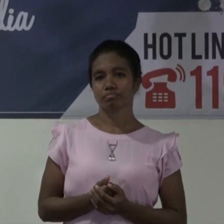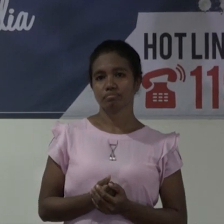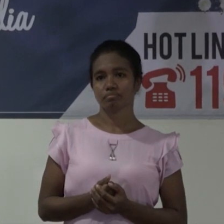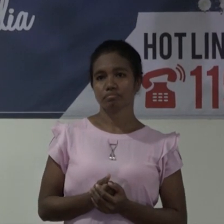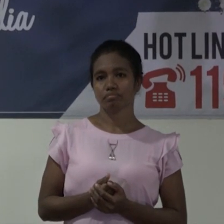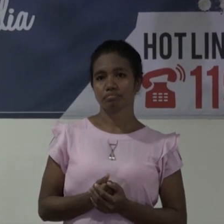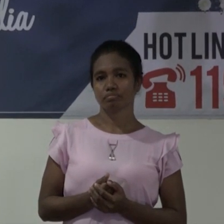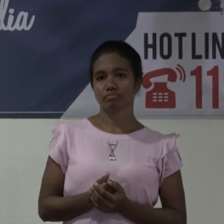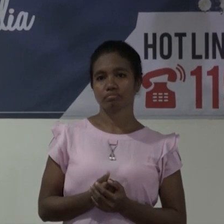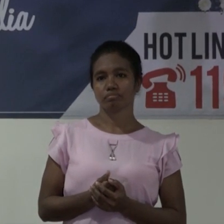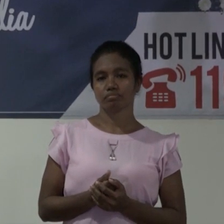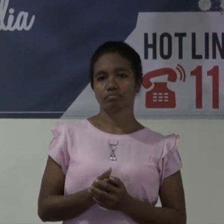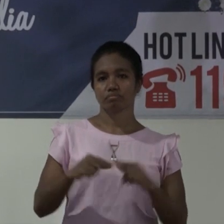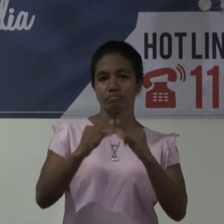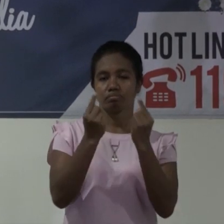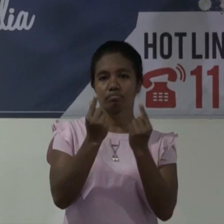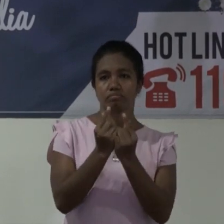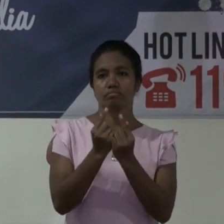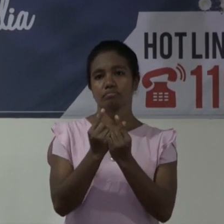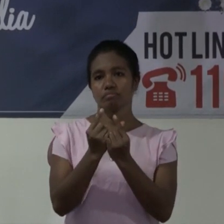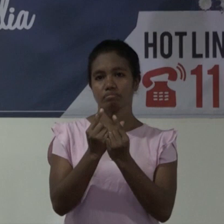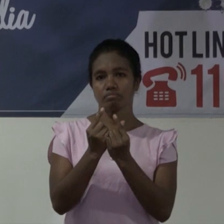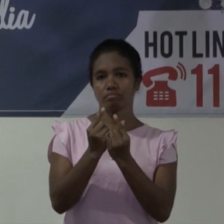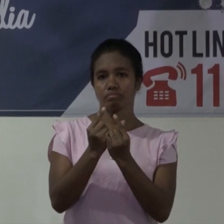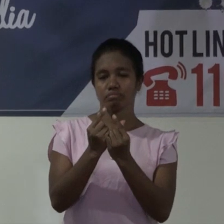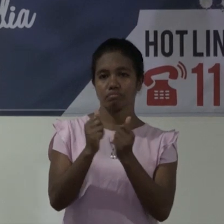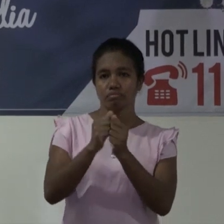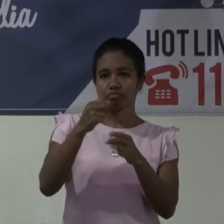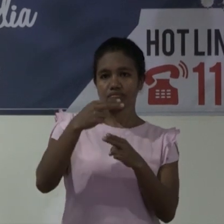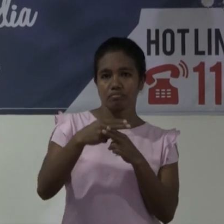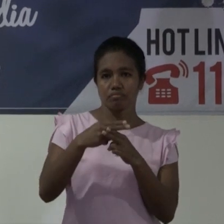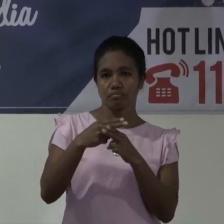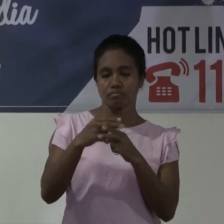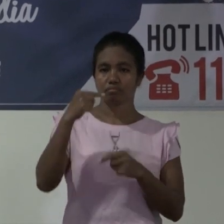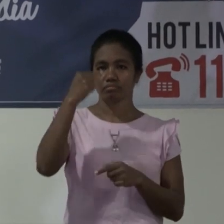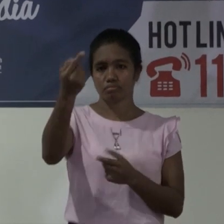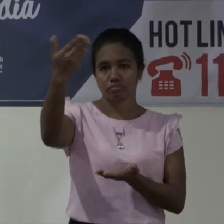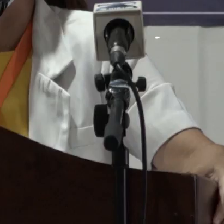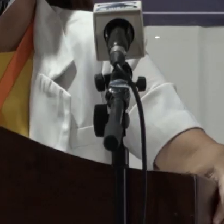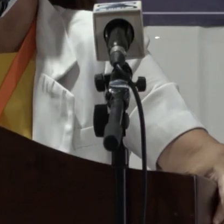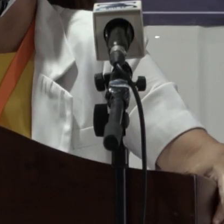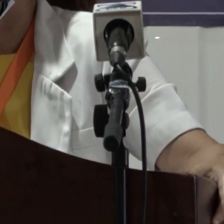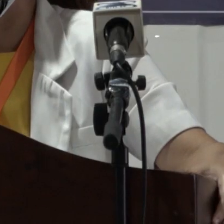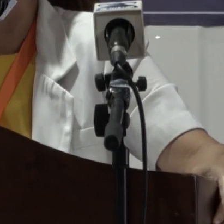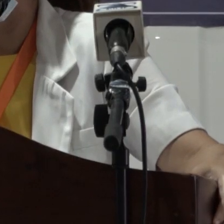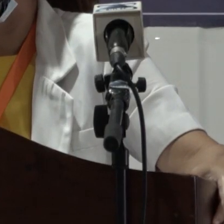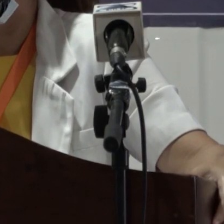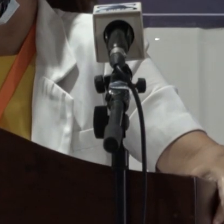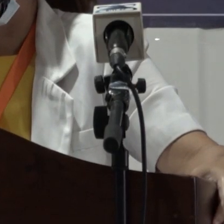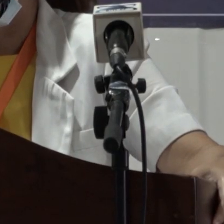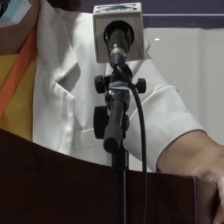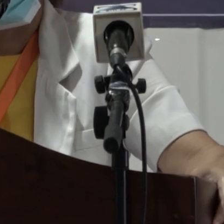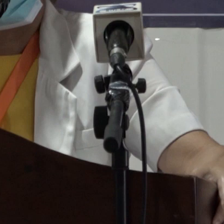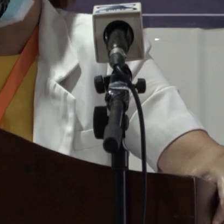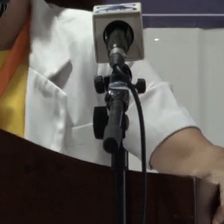ruma, onde a moça desentendimento com se parte centro integrado gestão crise, o Ministério Saúde, na bela coopera mal o dia